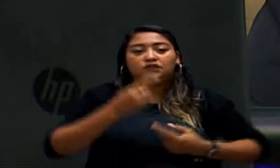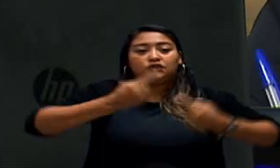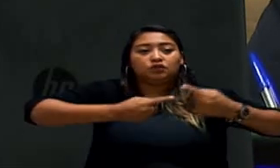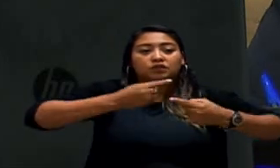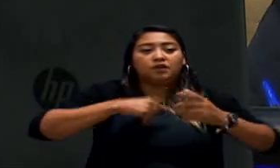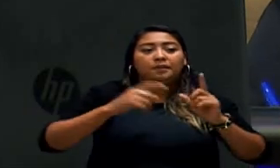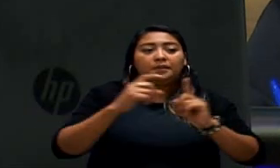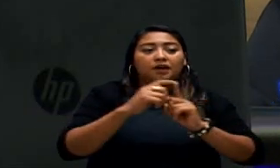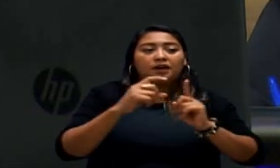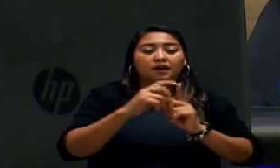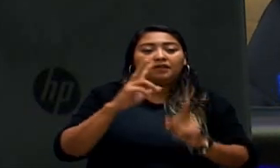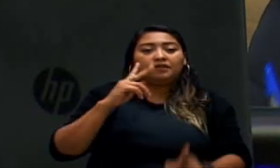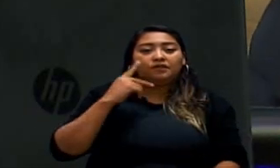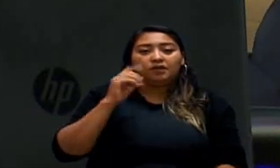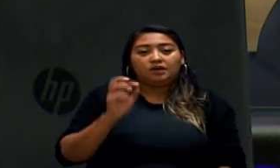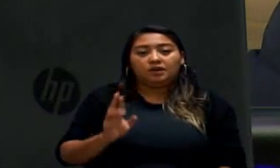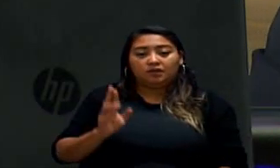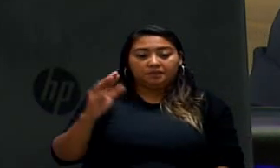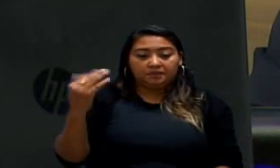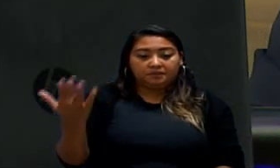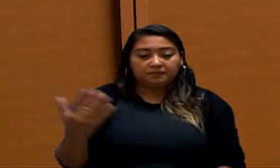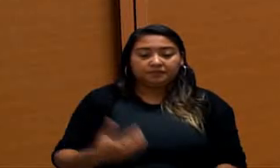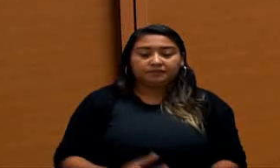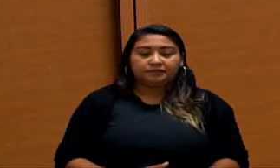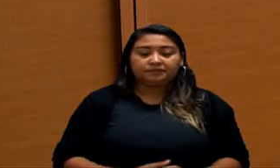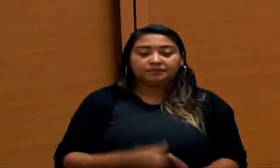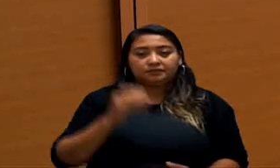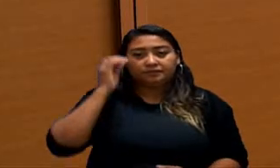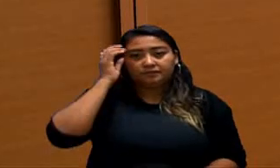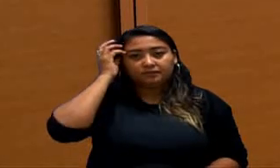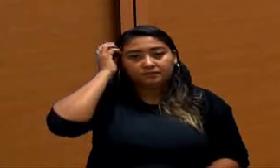com a palavra o autor.